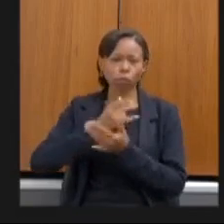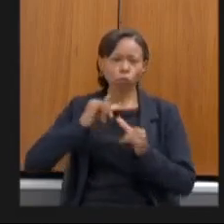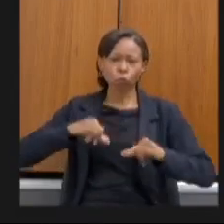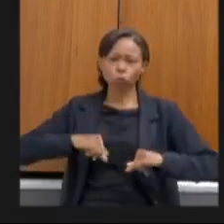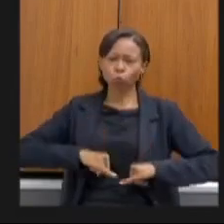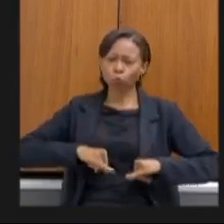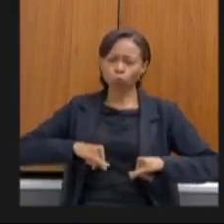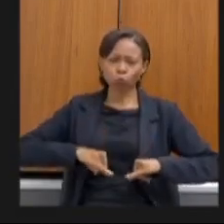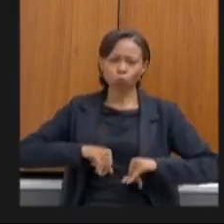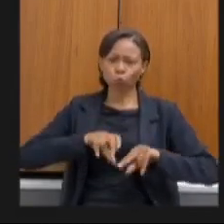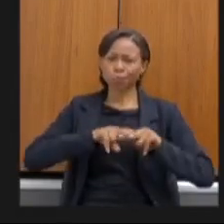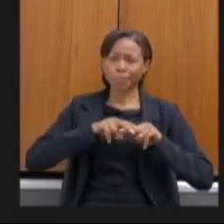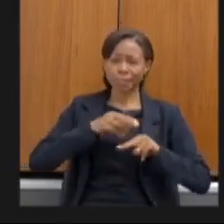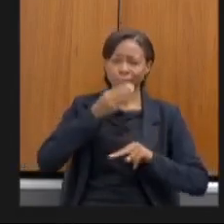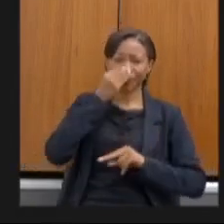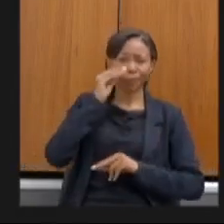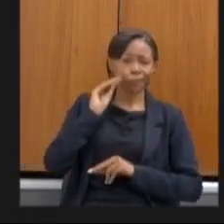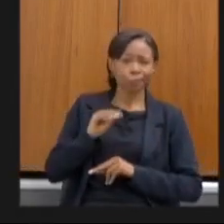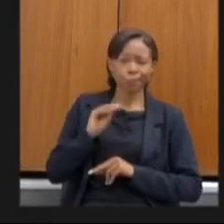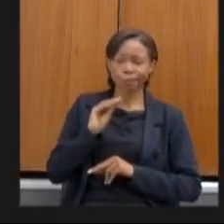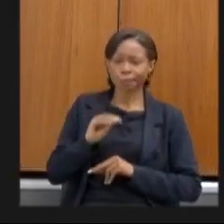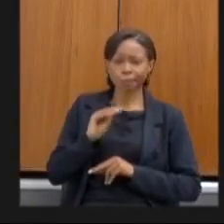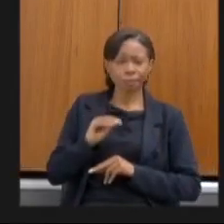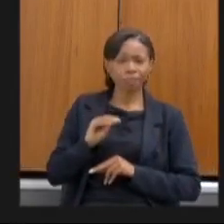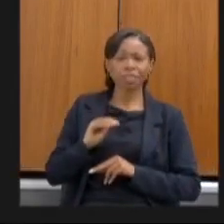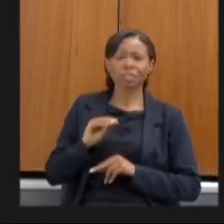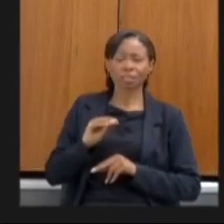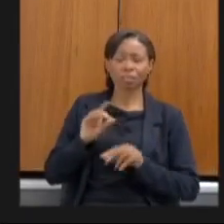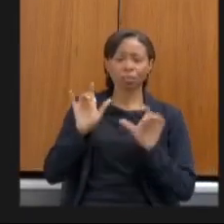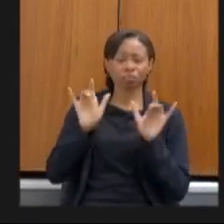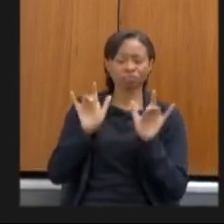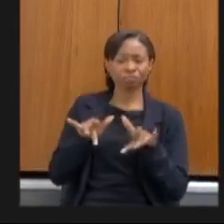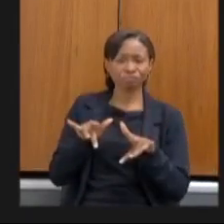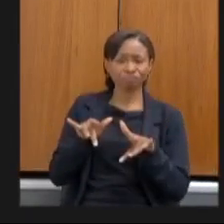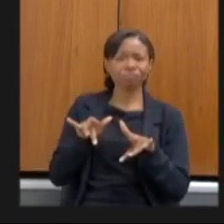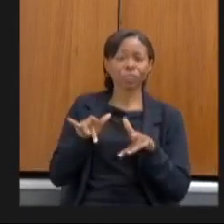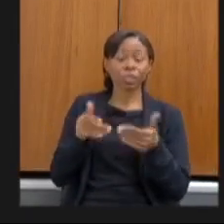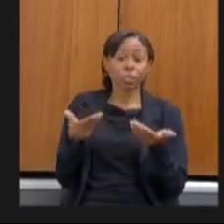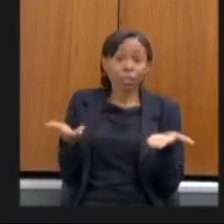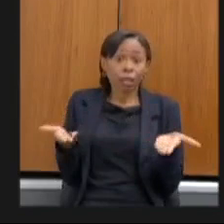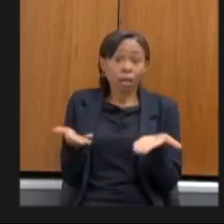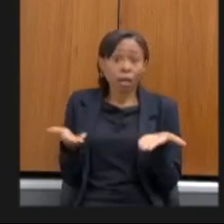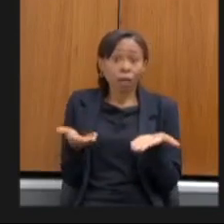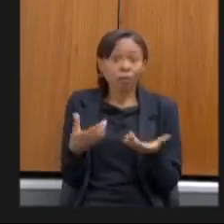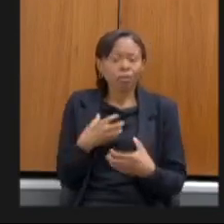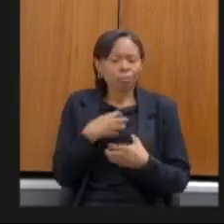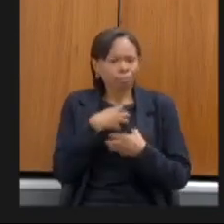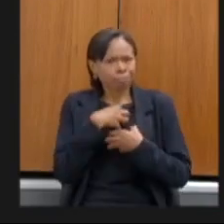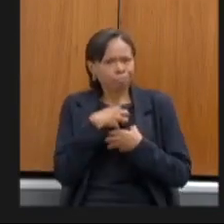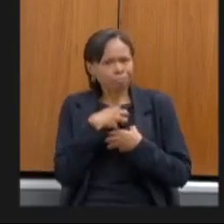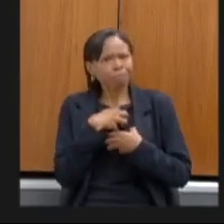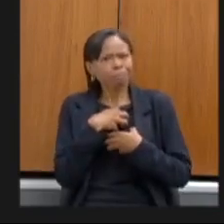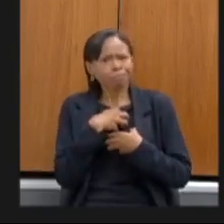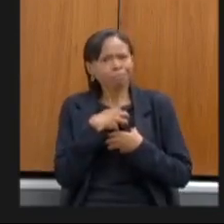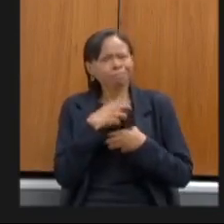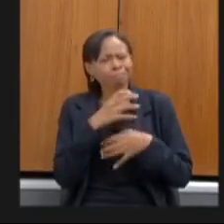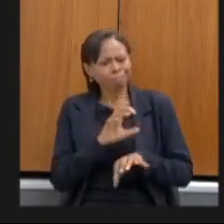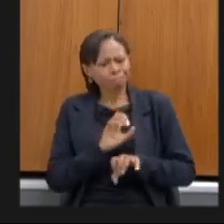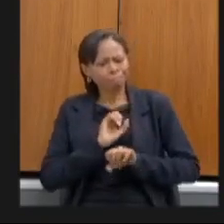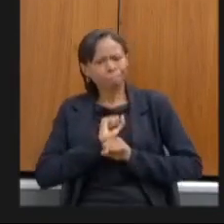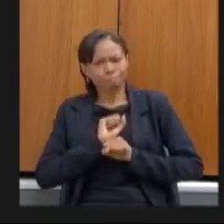muito com esquecimento esse abandono e agora a gente sente um tratamento é